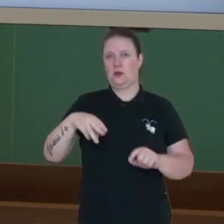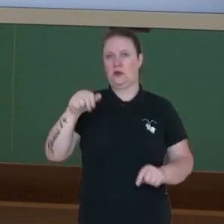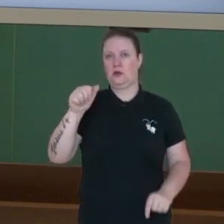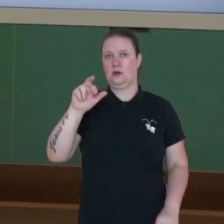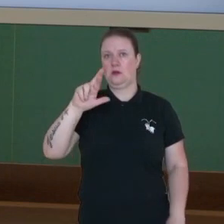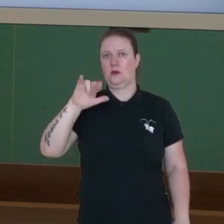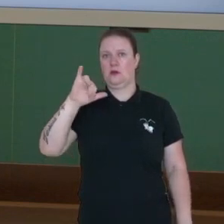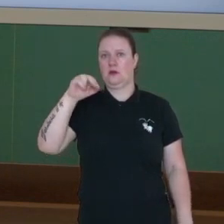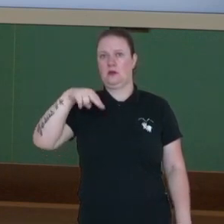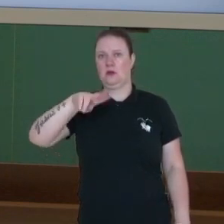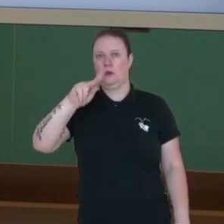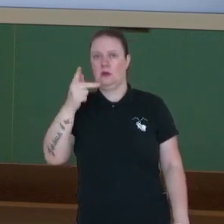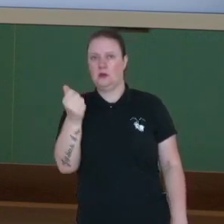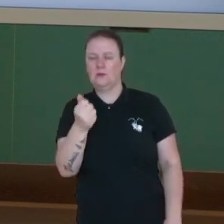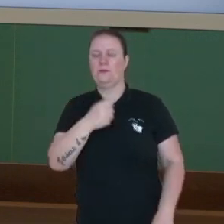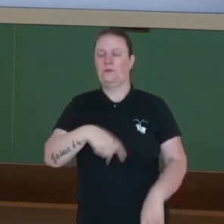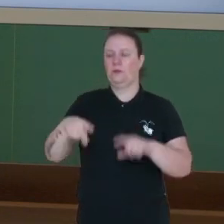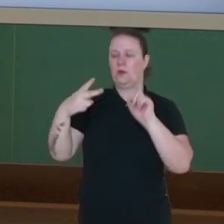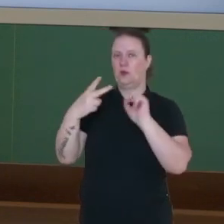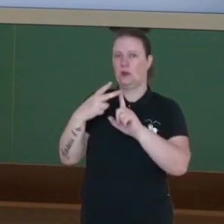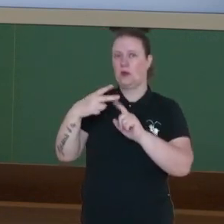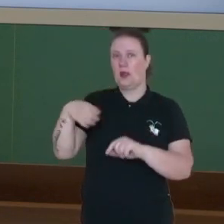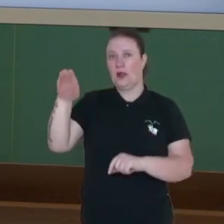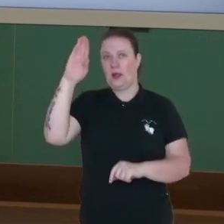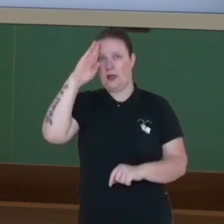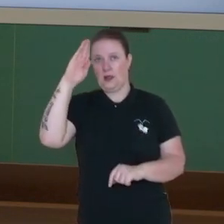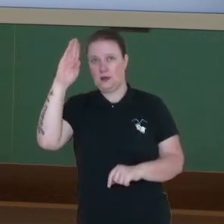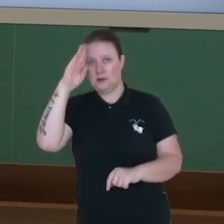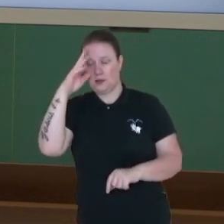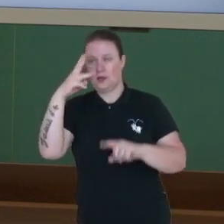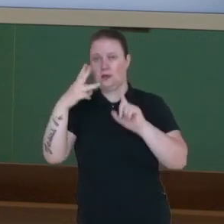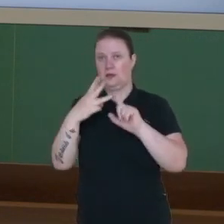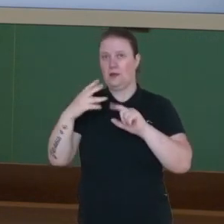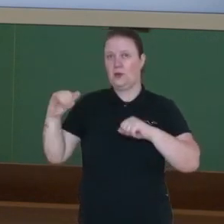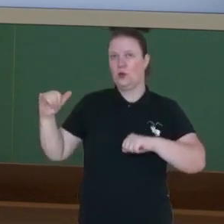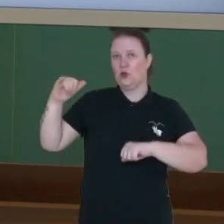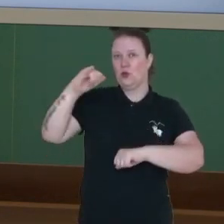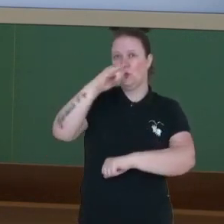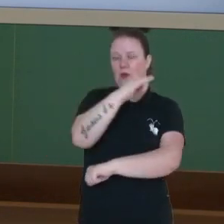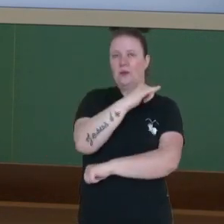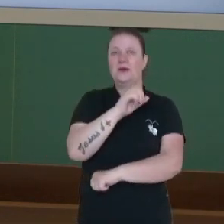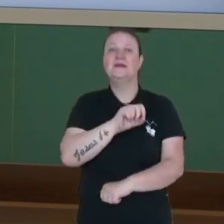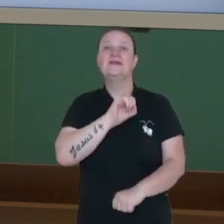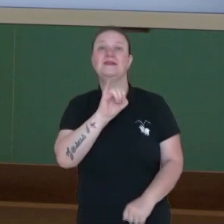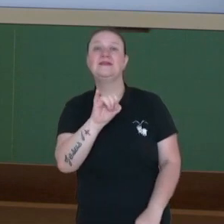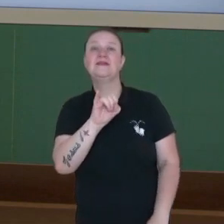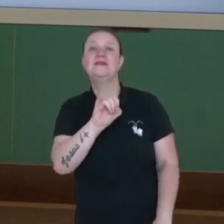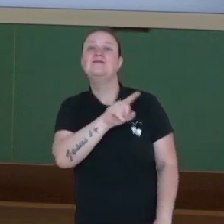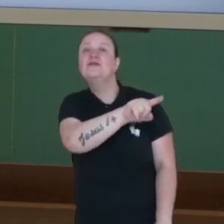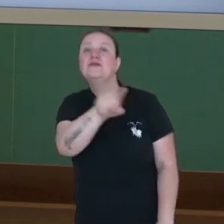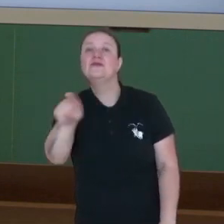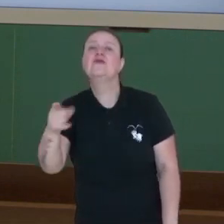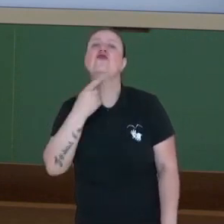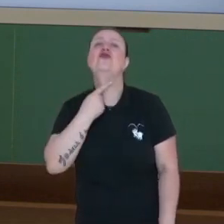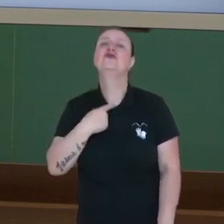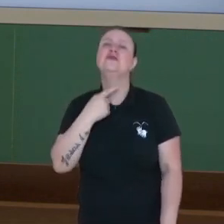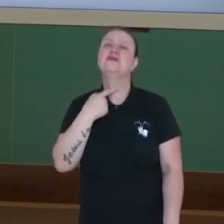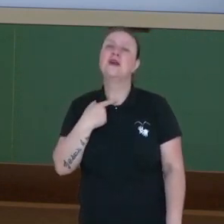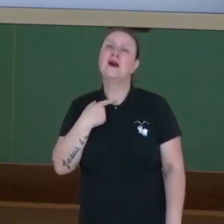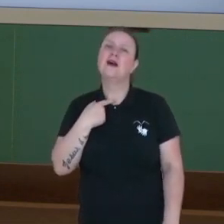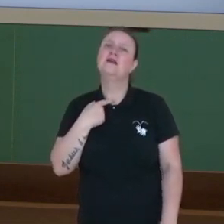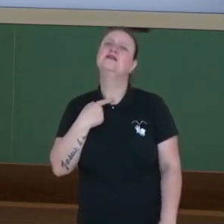na Aeronáutica, né? E você se recorda, você que tem o desejo de ingressar na carreira militar, nós